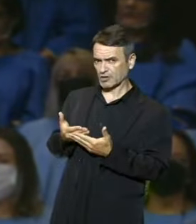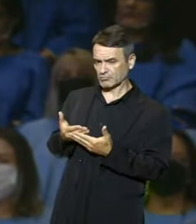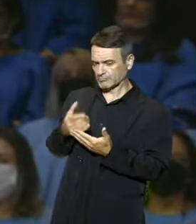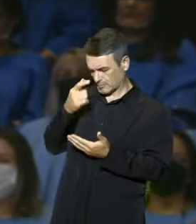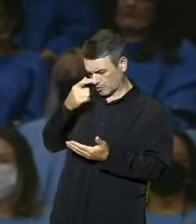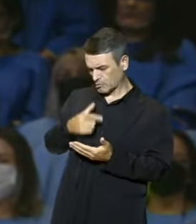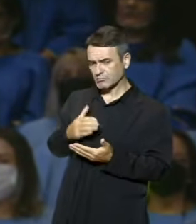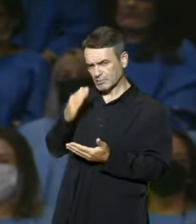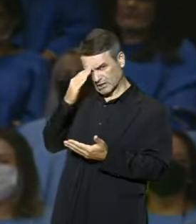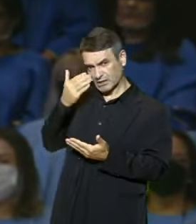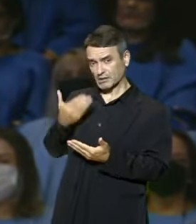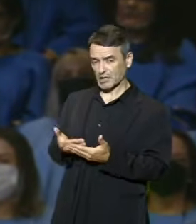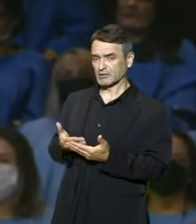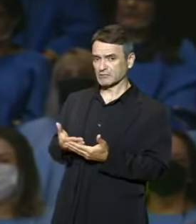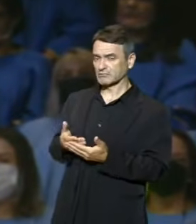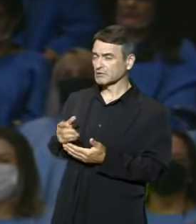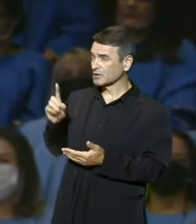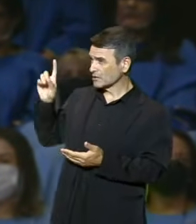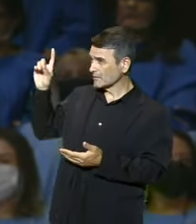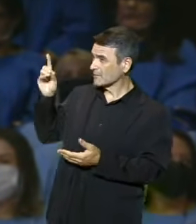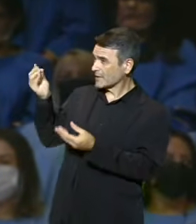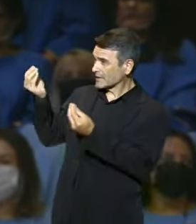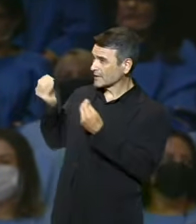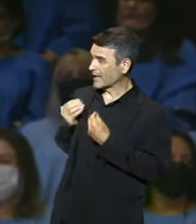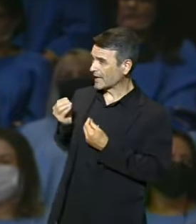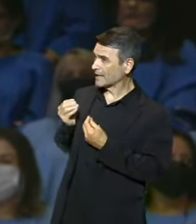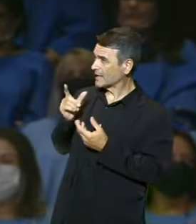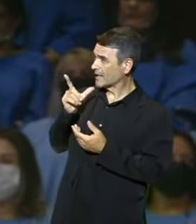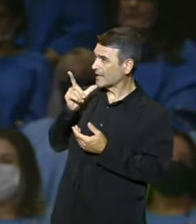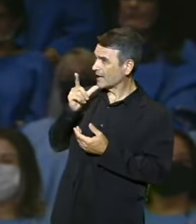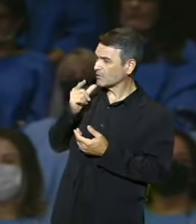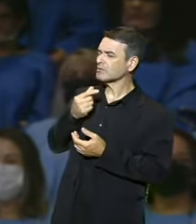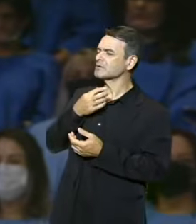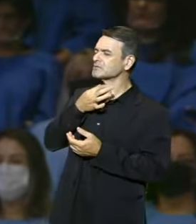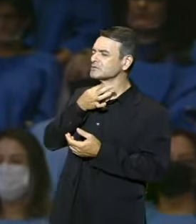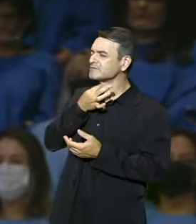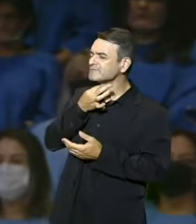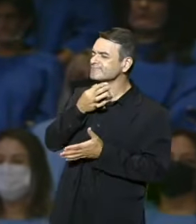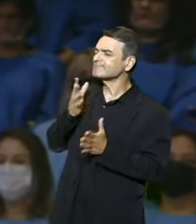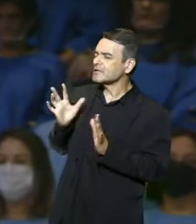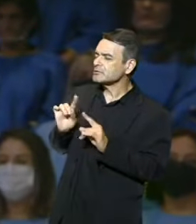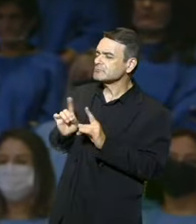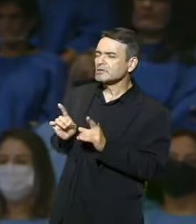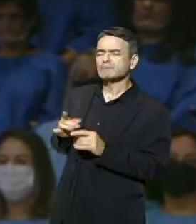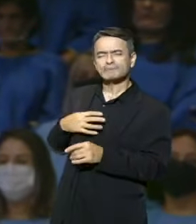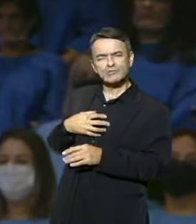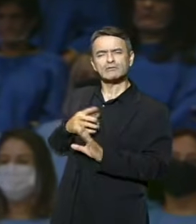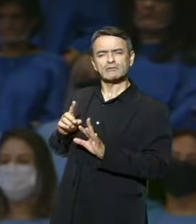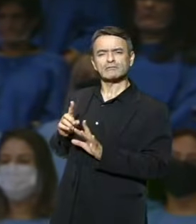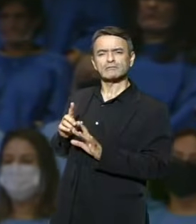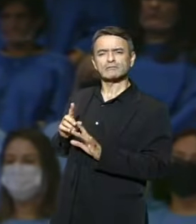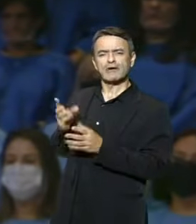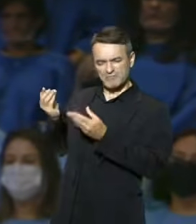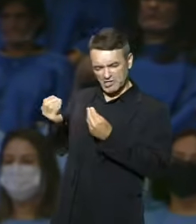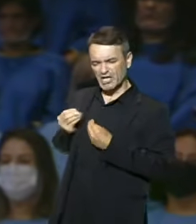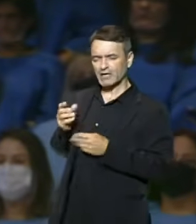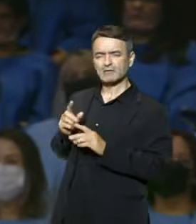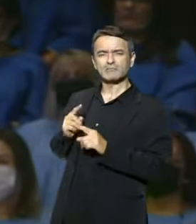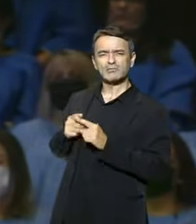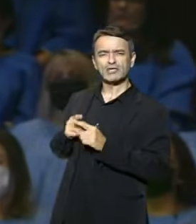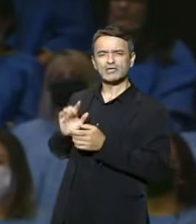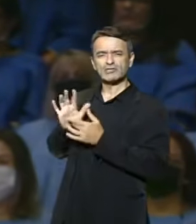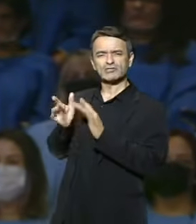sede o Senhor vai me dar de beber, porque Jesus é a fonte de água viva para a minha vida.